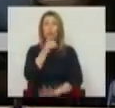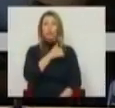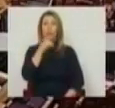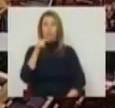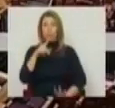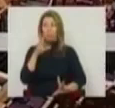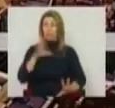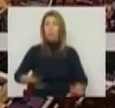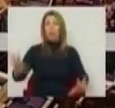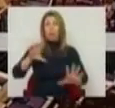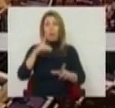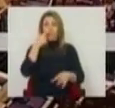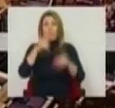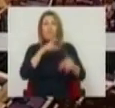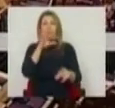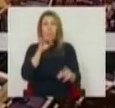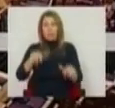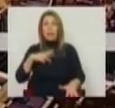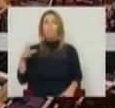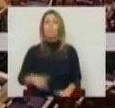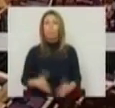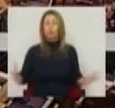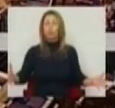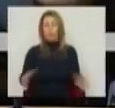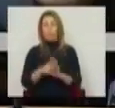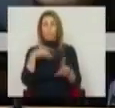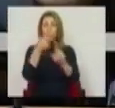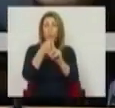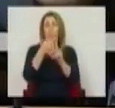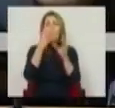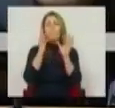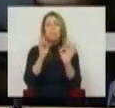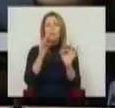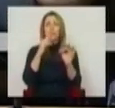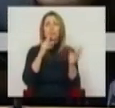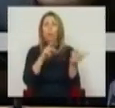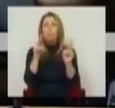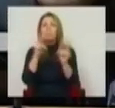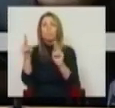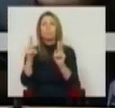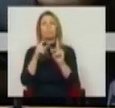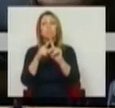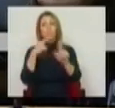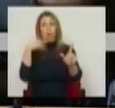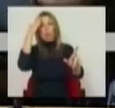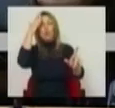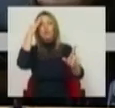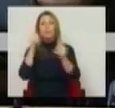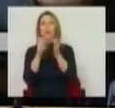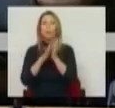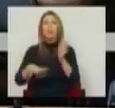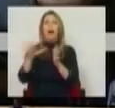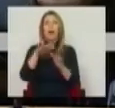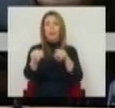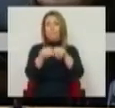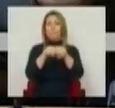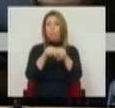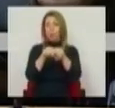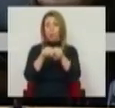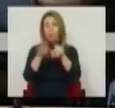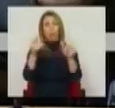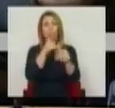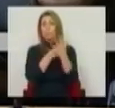Portugal. O combate à pobreza exige uma atenção e uma consciência em todo o espectro da intervenção política, desde as medidas relacionadas